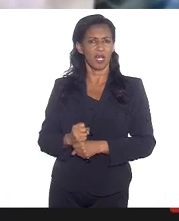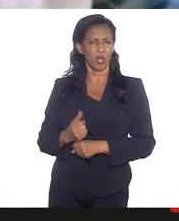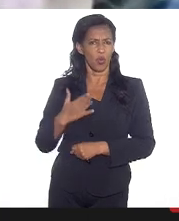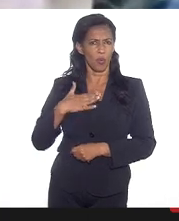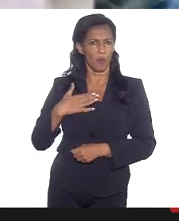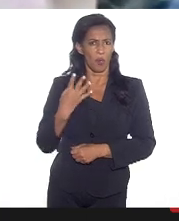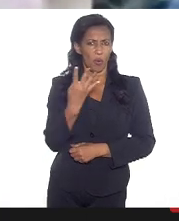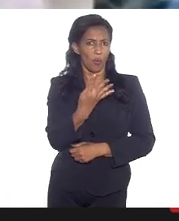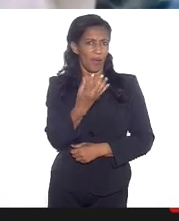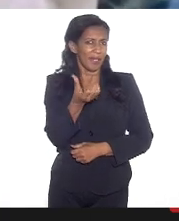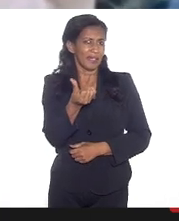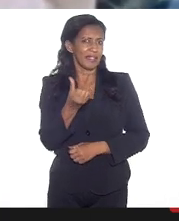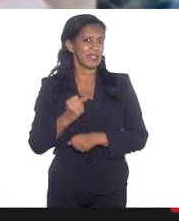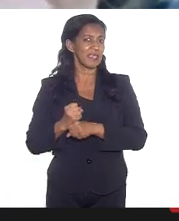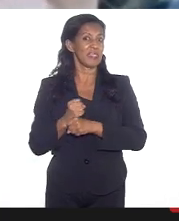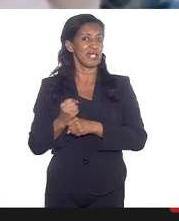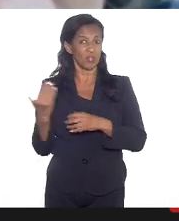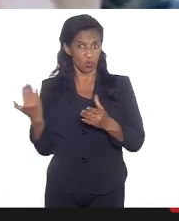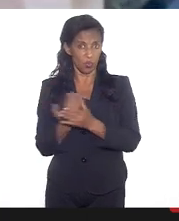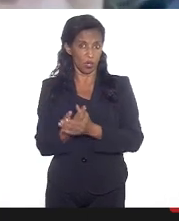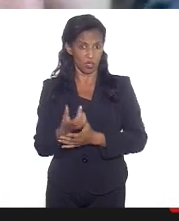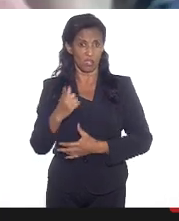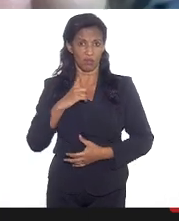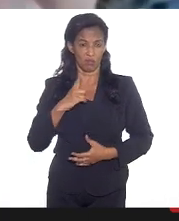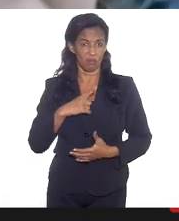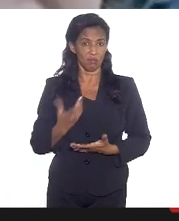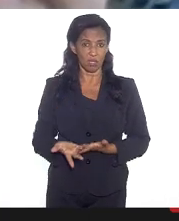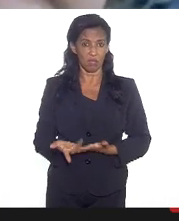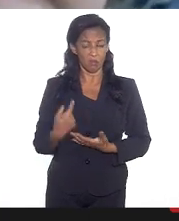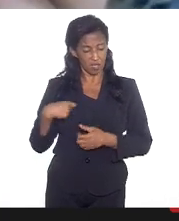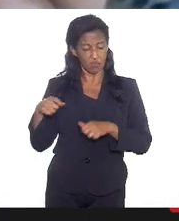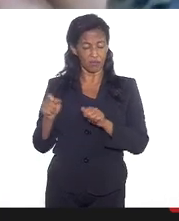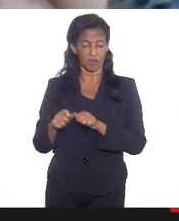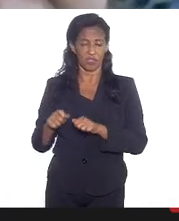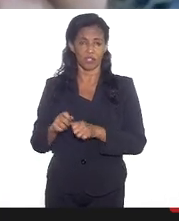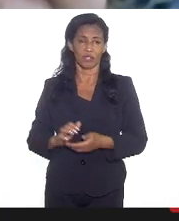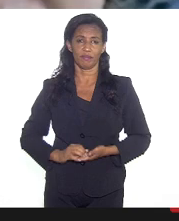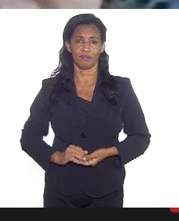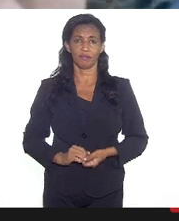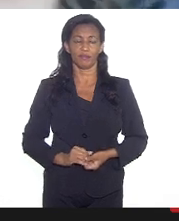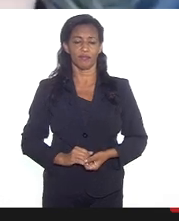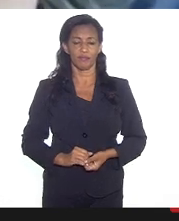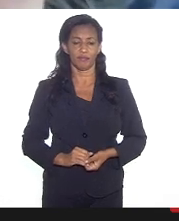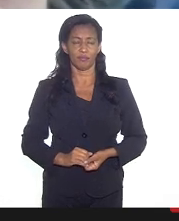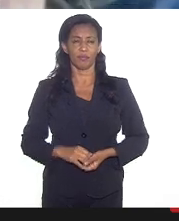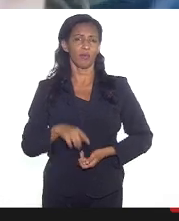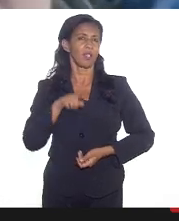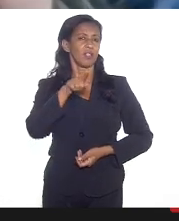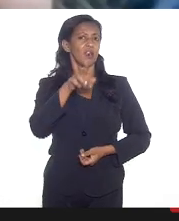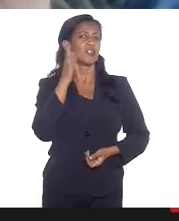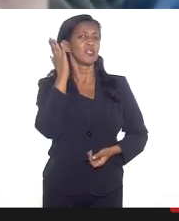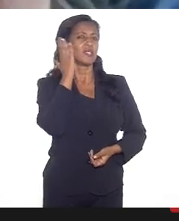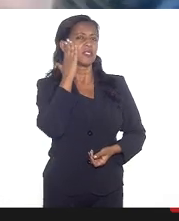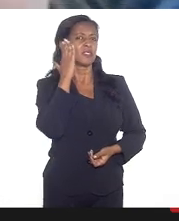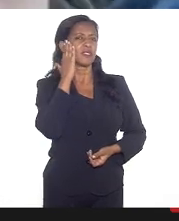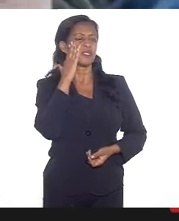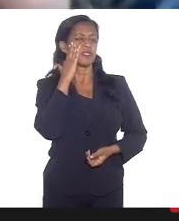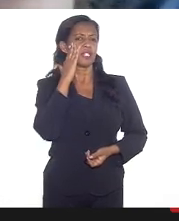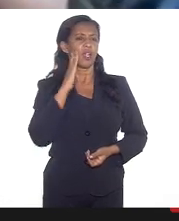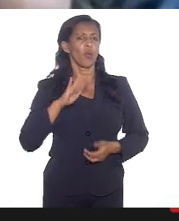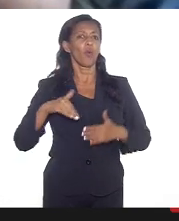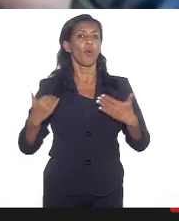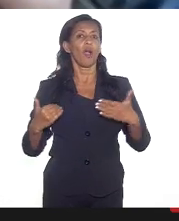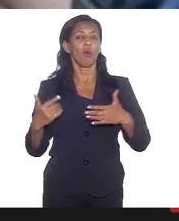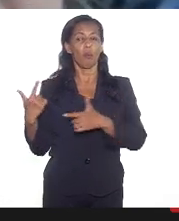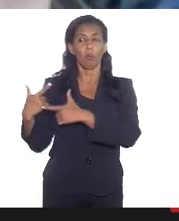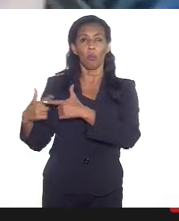anos para obter uma solução de um processo. Mas eu obtive. Os senhores sabem qual era o maior obstáculo que eu